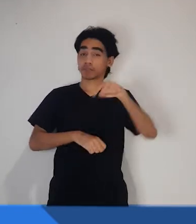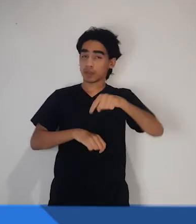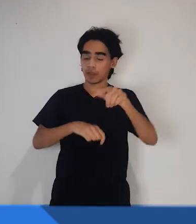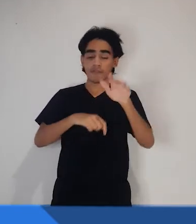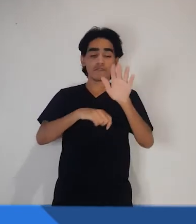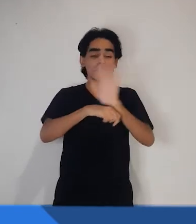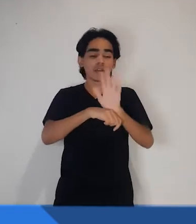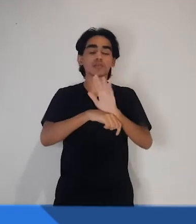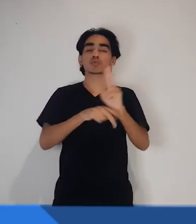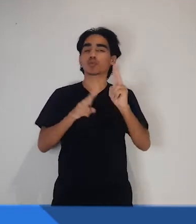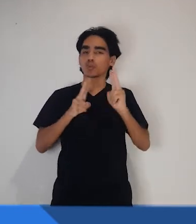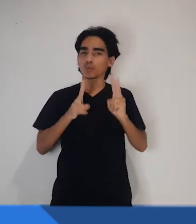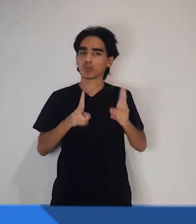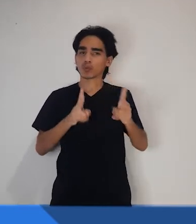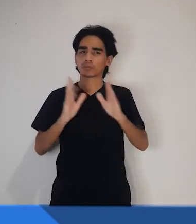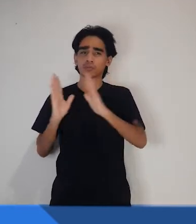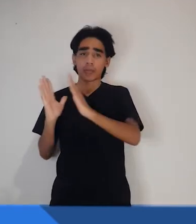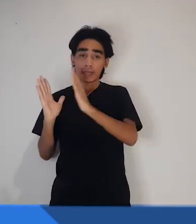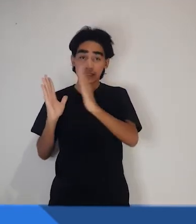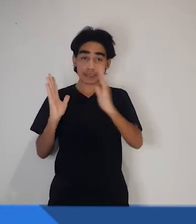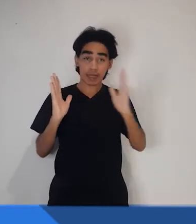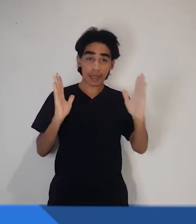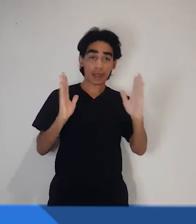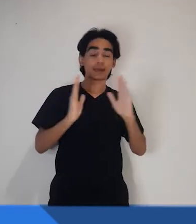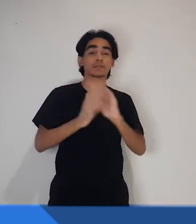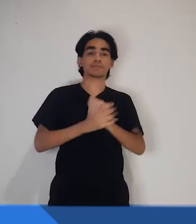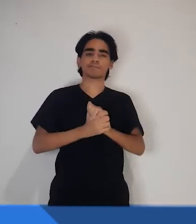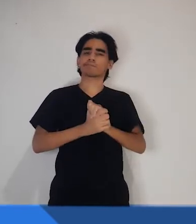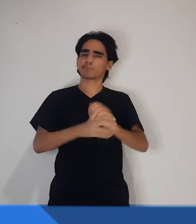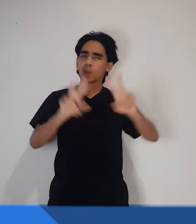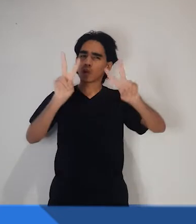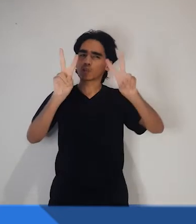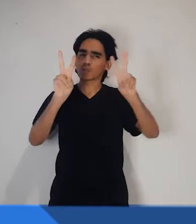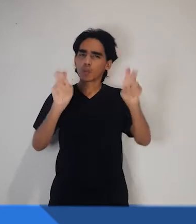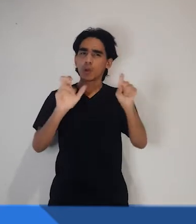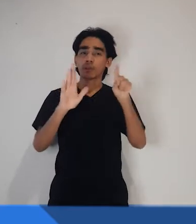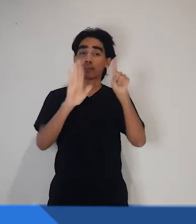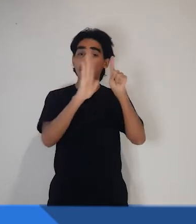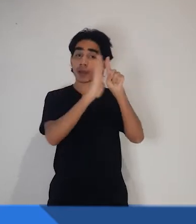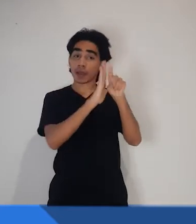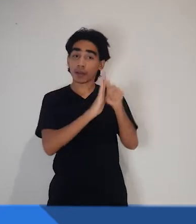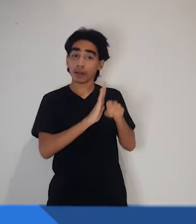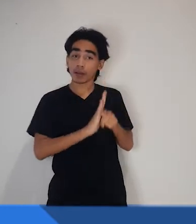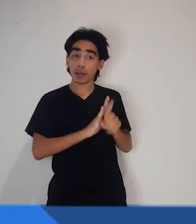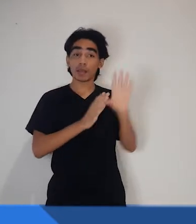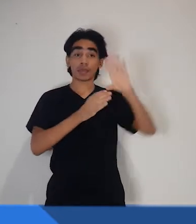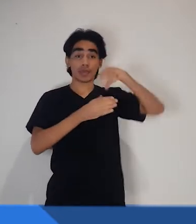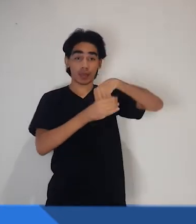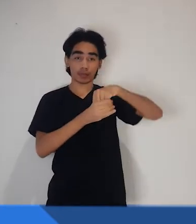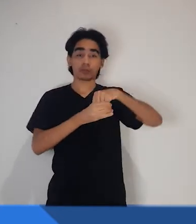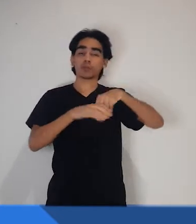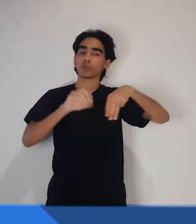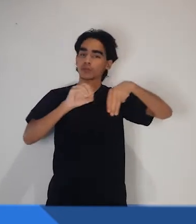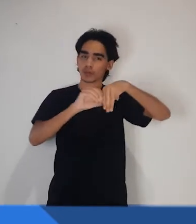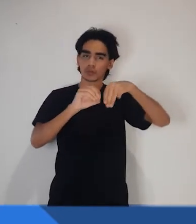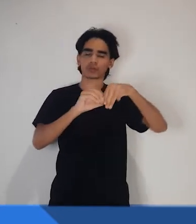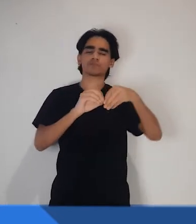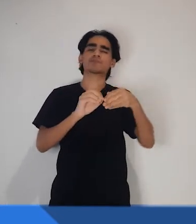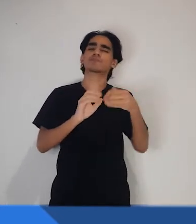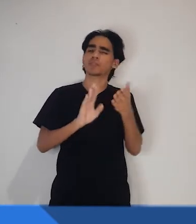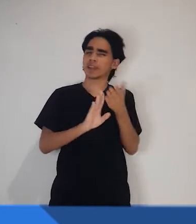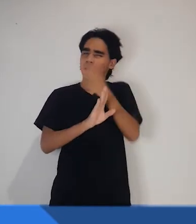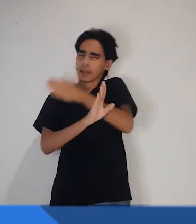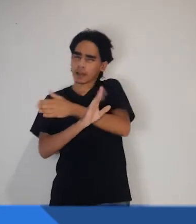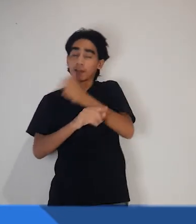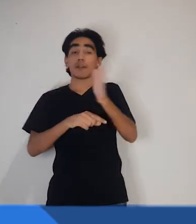nossa série em que a gente trata da atividade questionário no Moodle. No vídeo anterior a gente